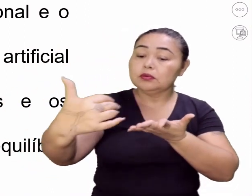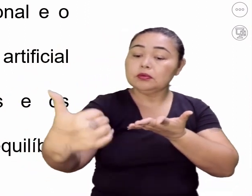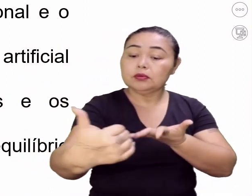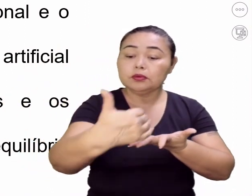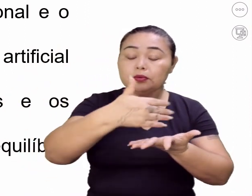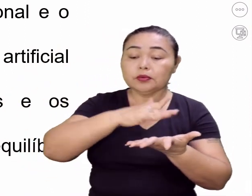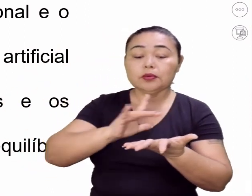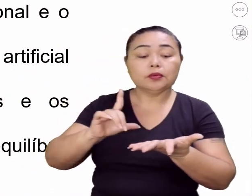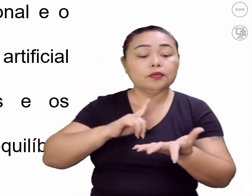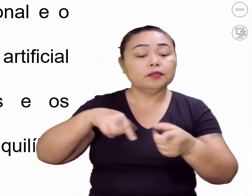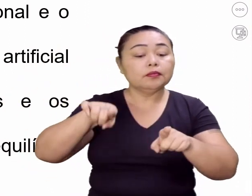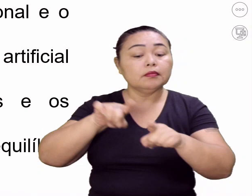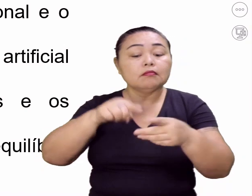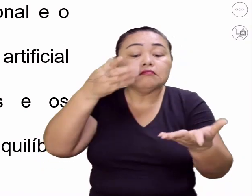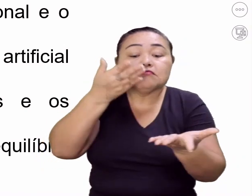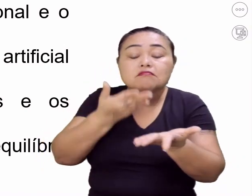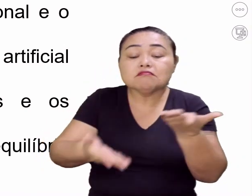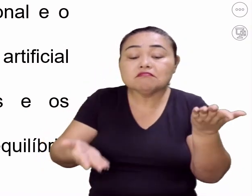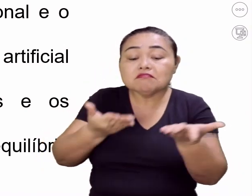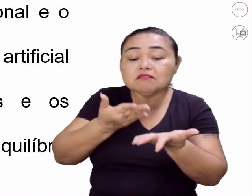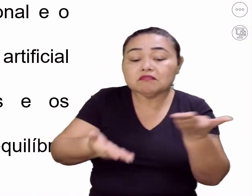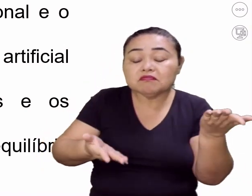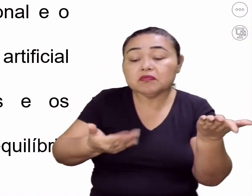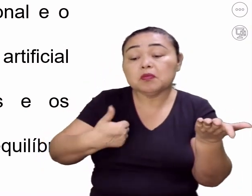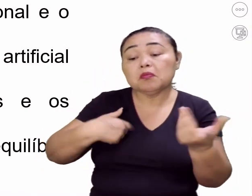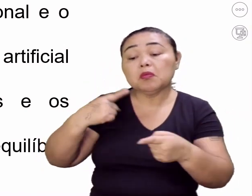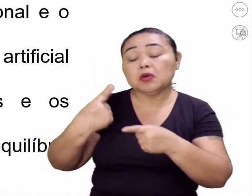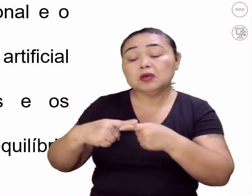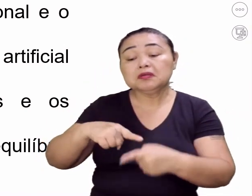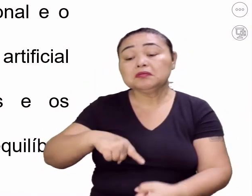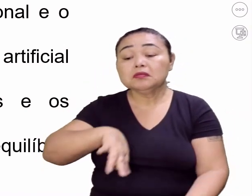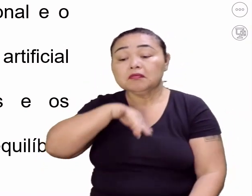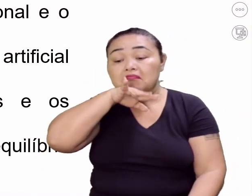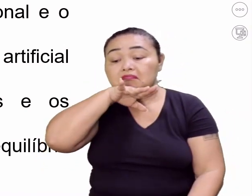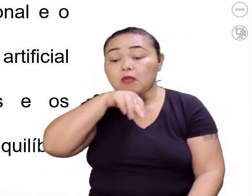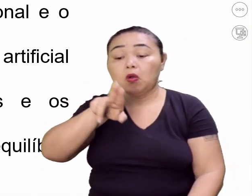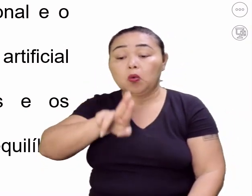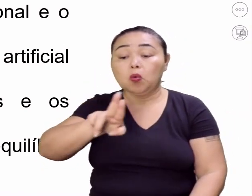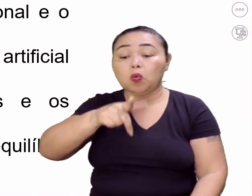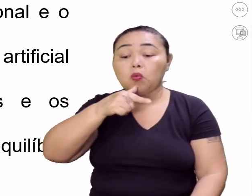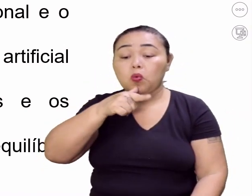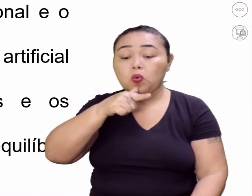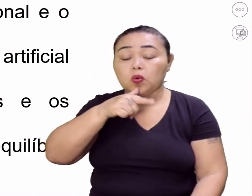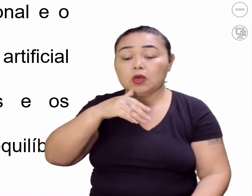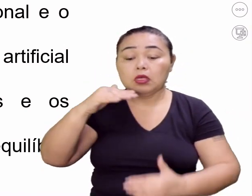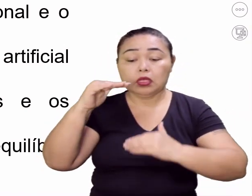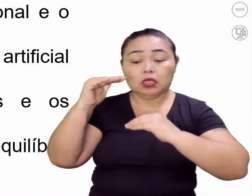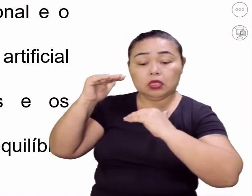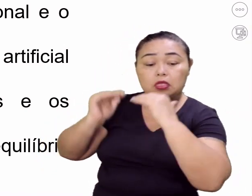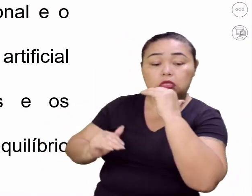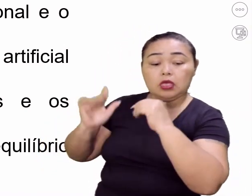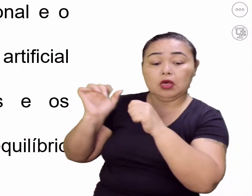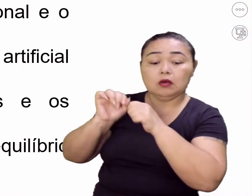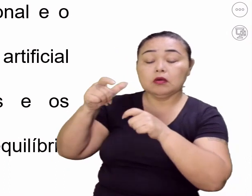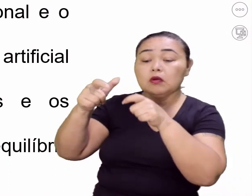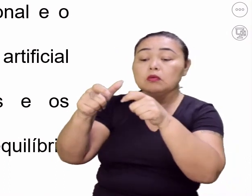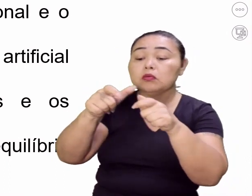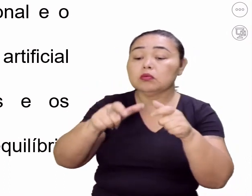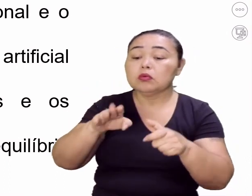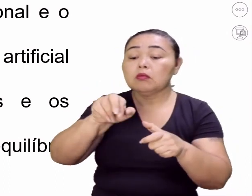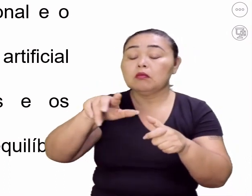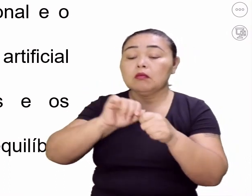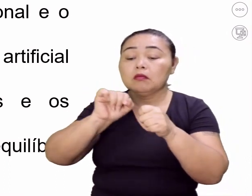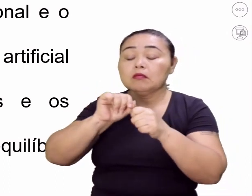E aí, a perda do recurso por mau uso e o desequilíbrio na ocupação de bacias